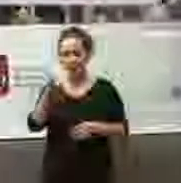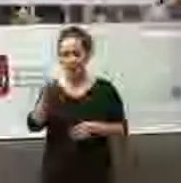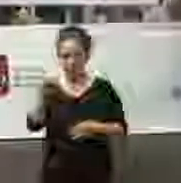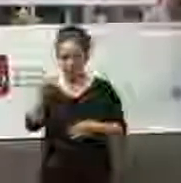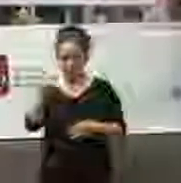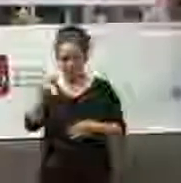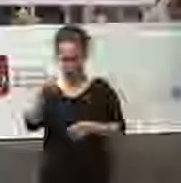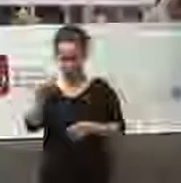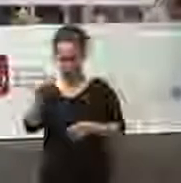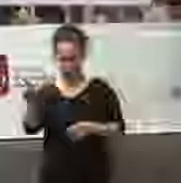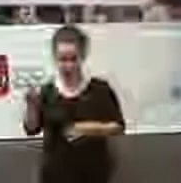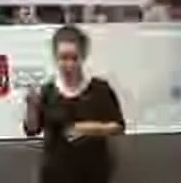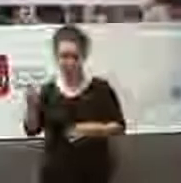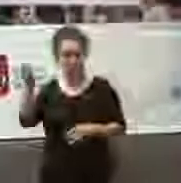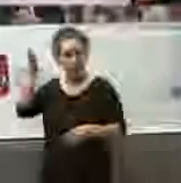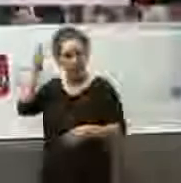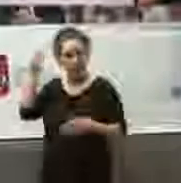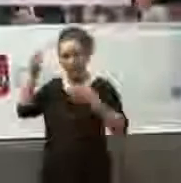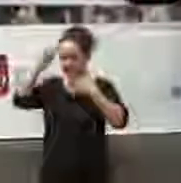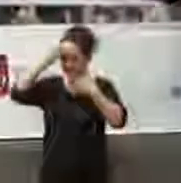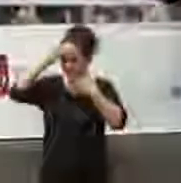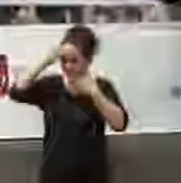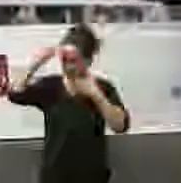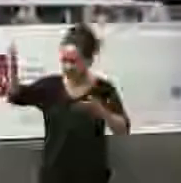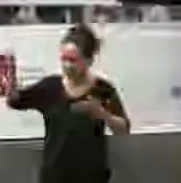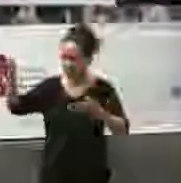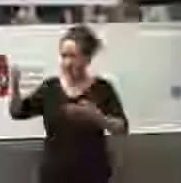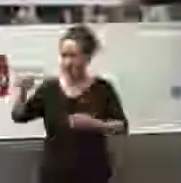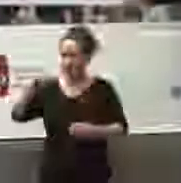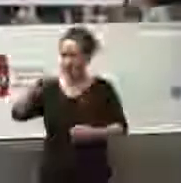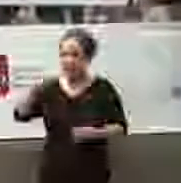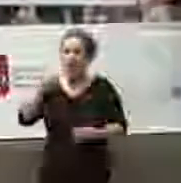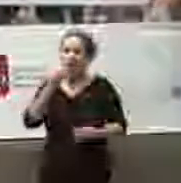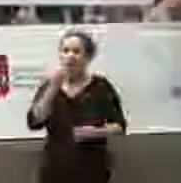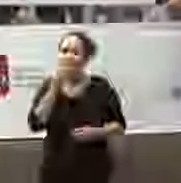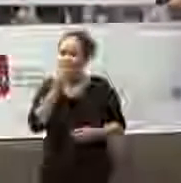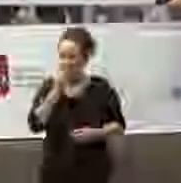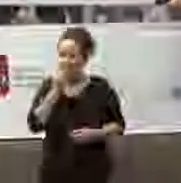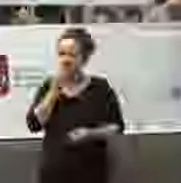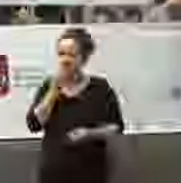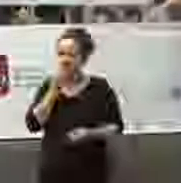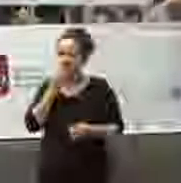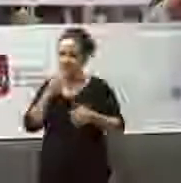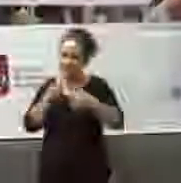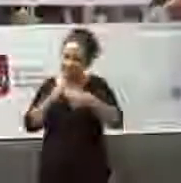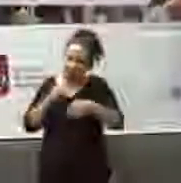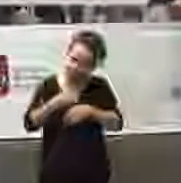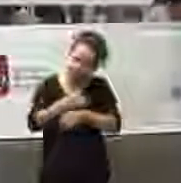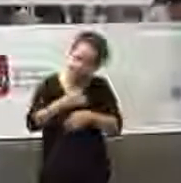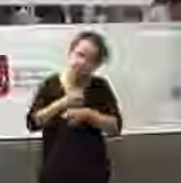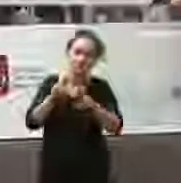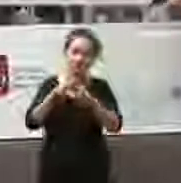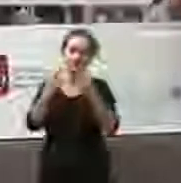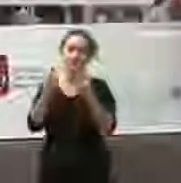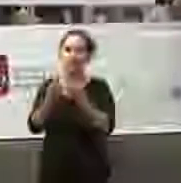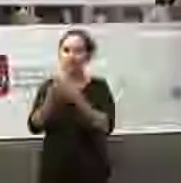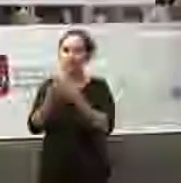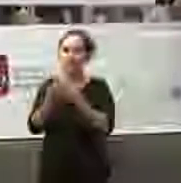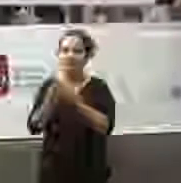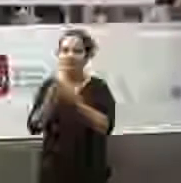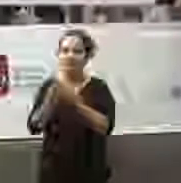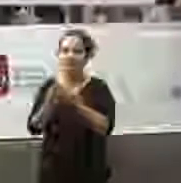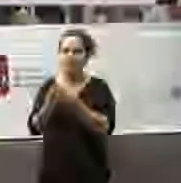de mais nada agradecer esta oportunidade já que está cumprimentando